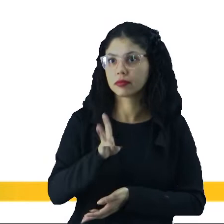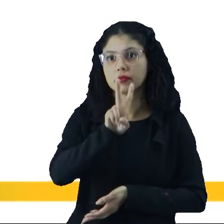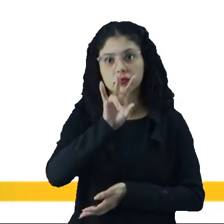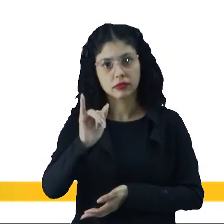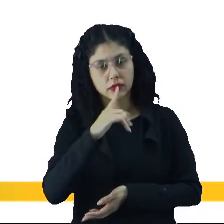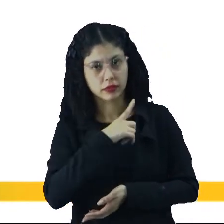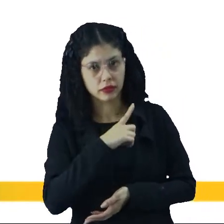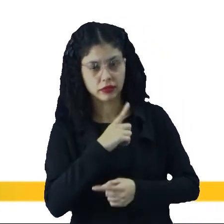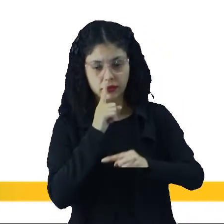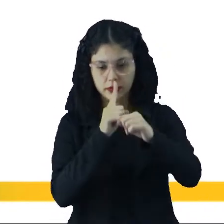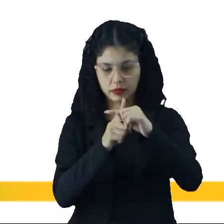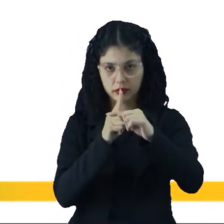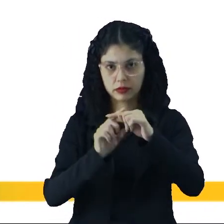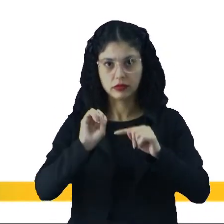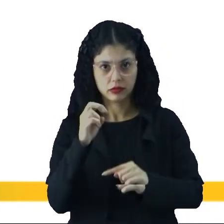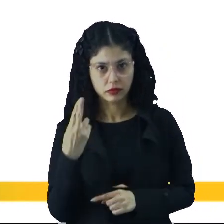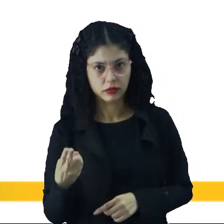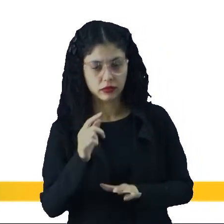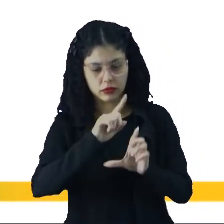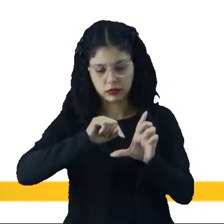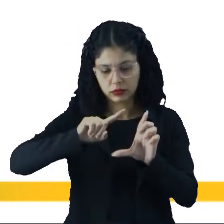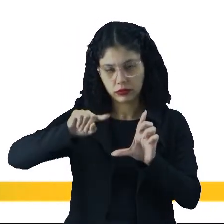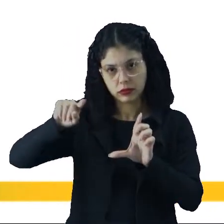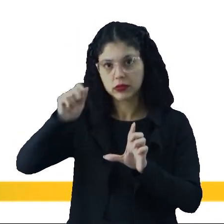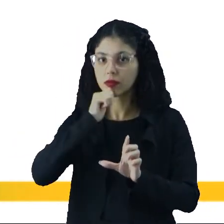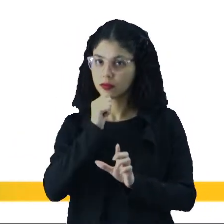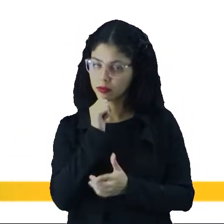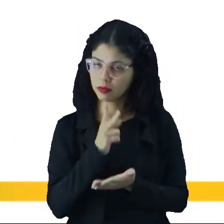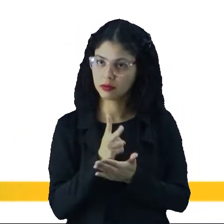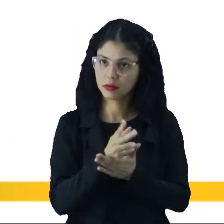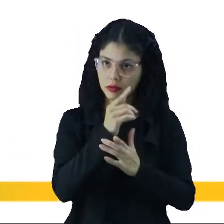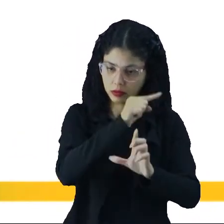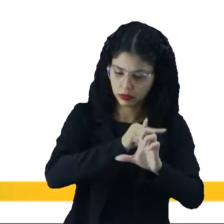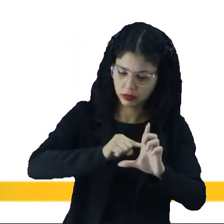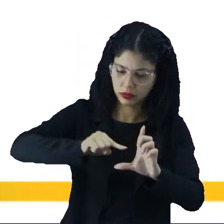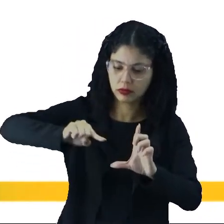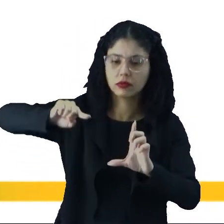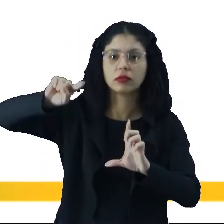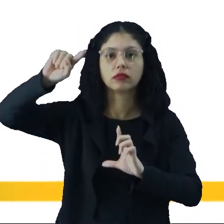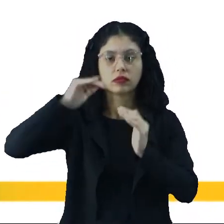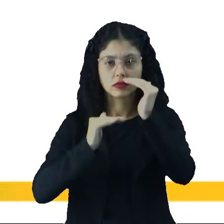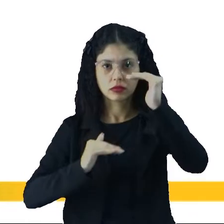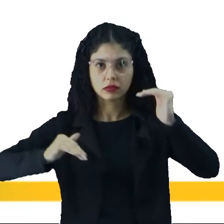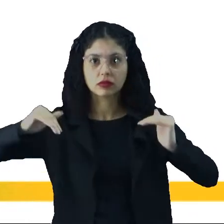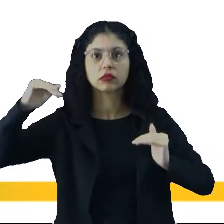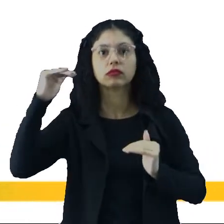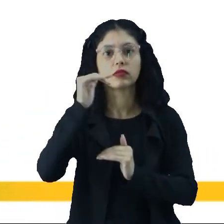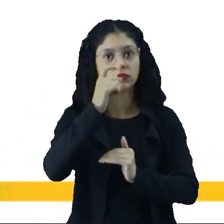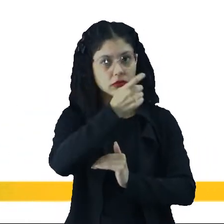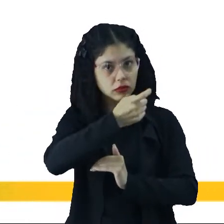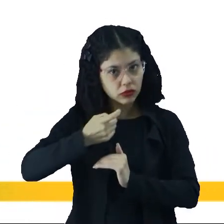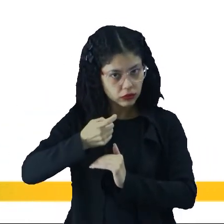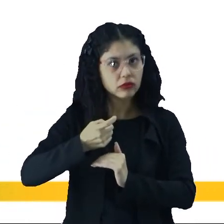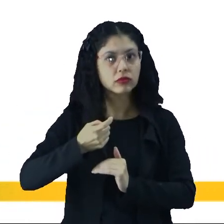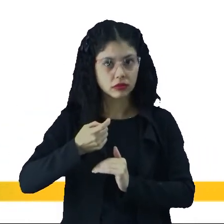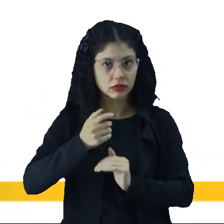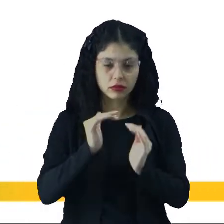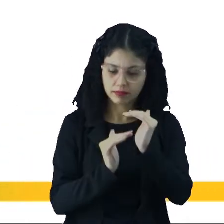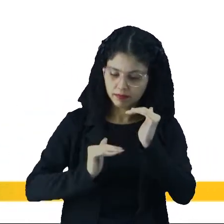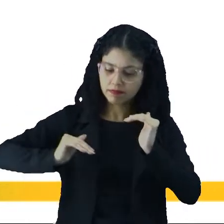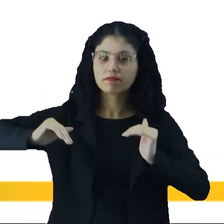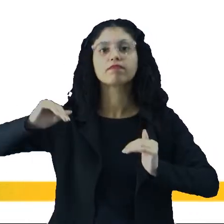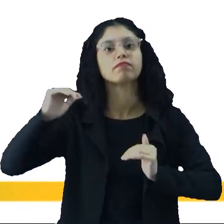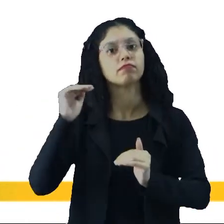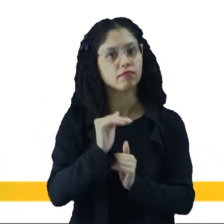ter imagem positiva, ou seja, o gráfico vai estar sempre acima do eixo X. De novo, o gráfico vai estar